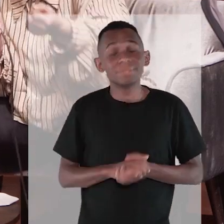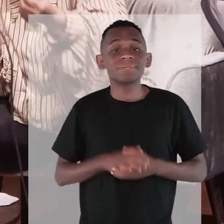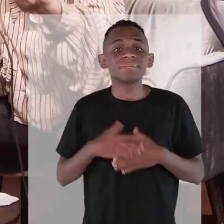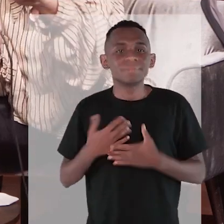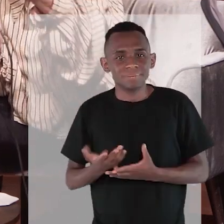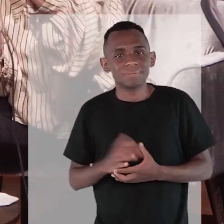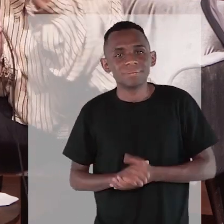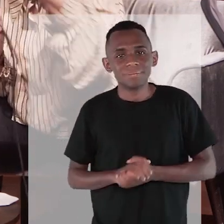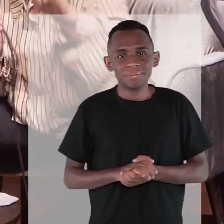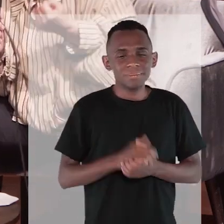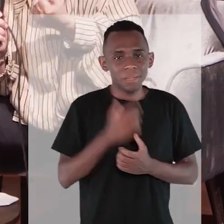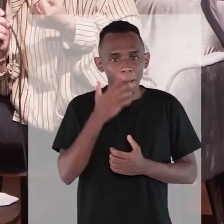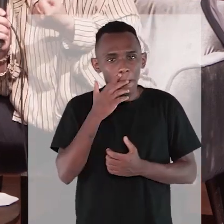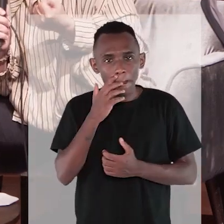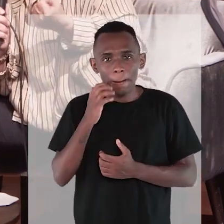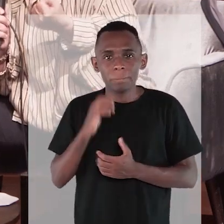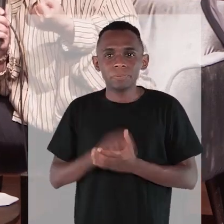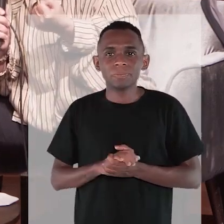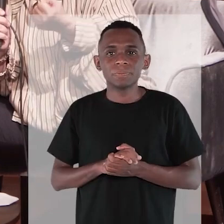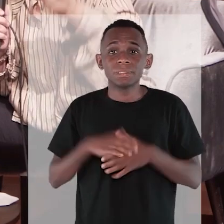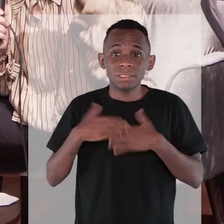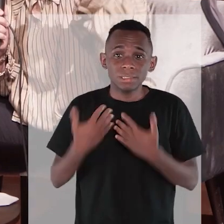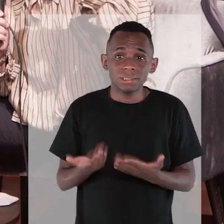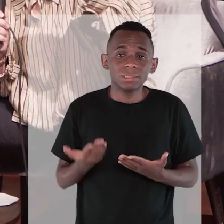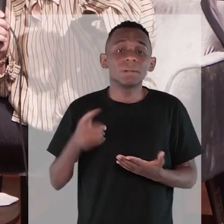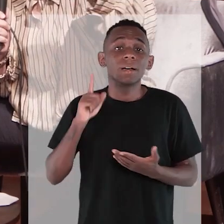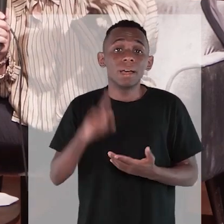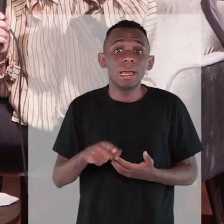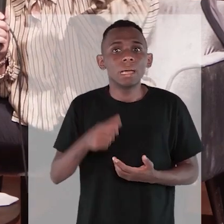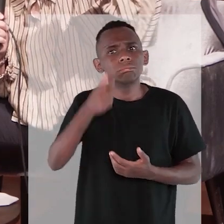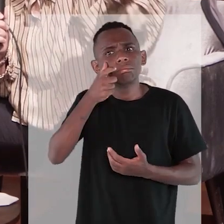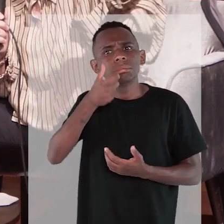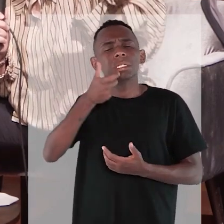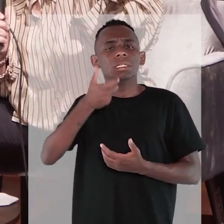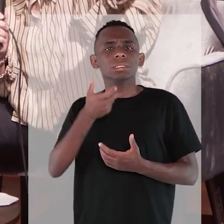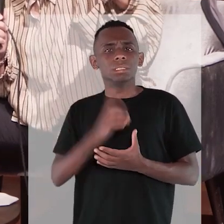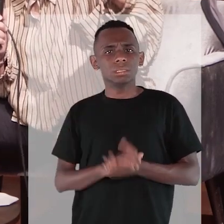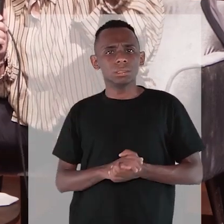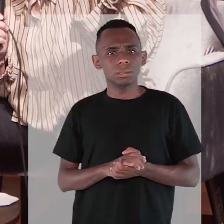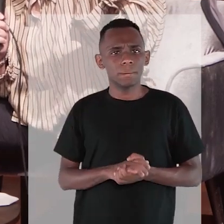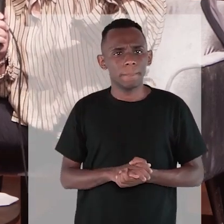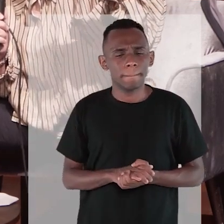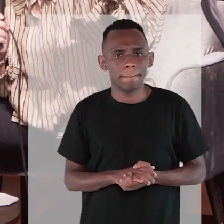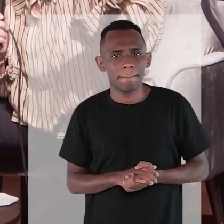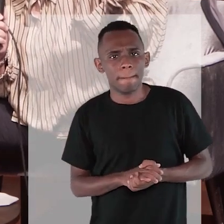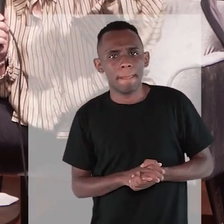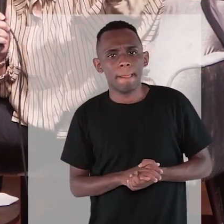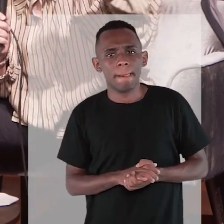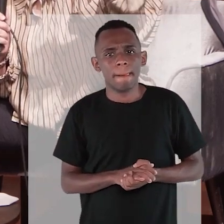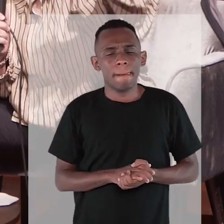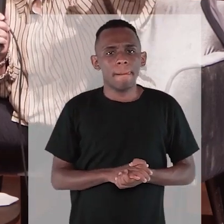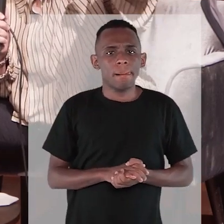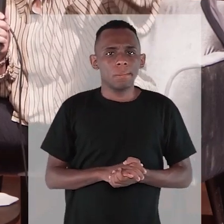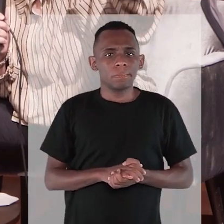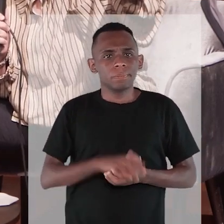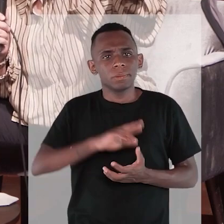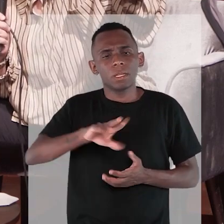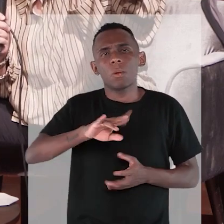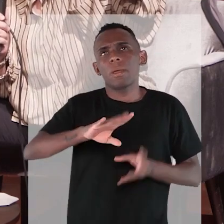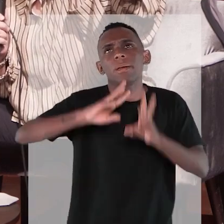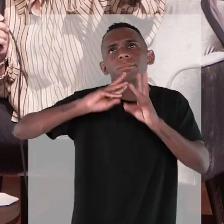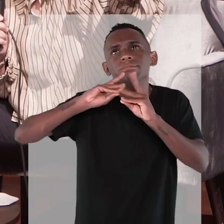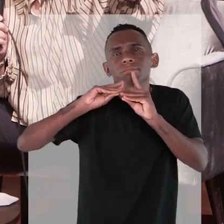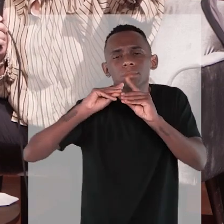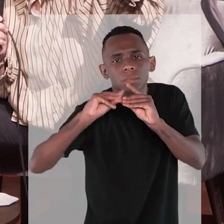Então, isso é muito impressionante. Quer dizer, não foi a